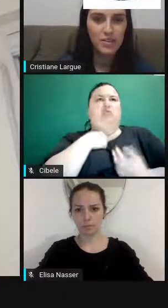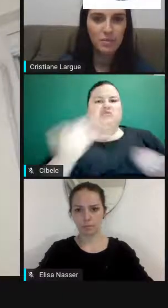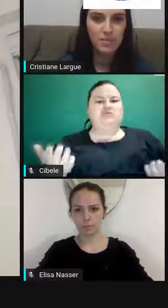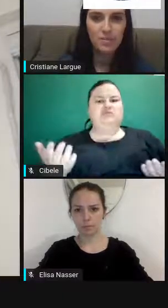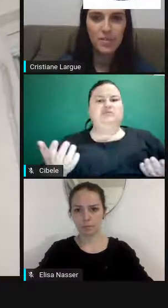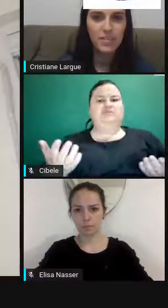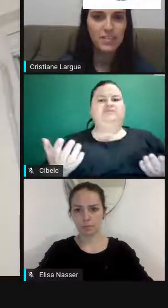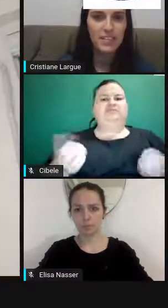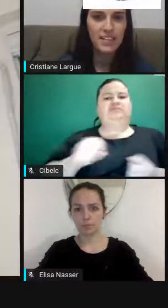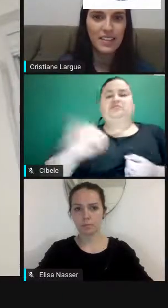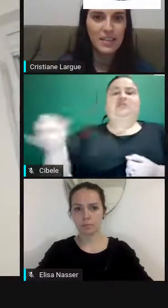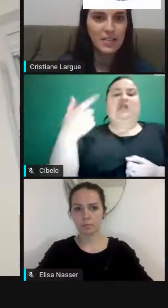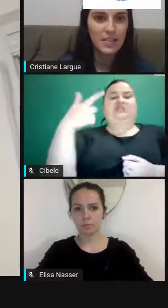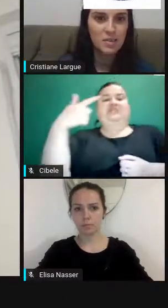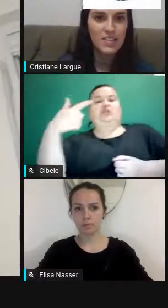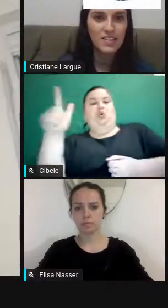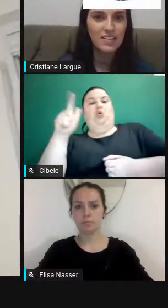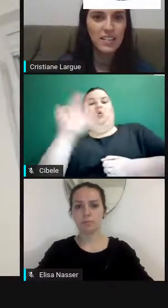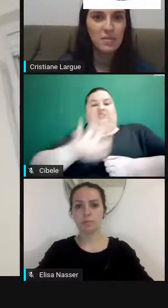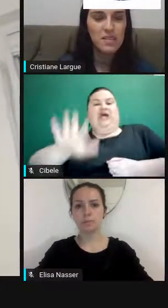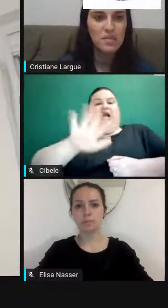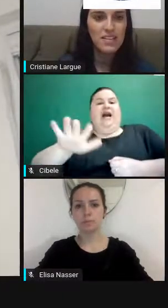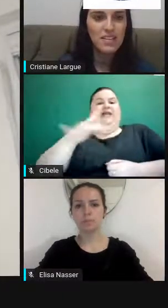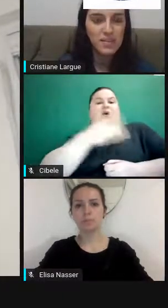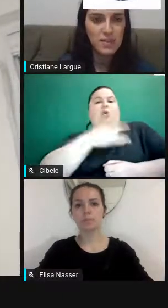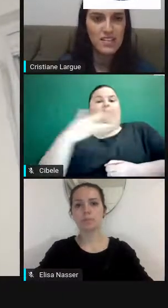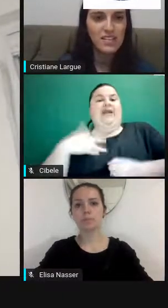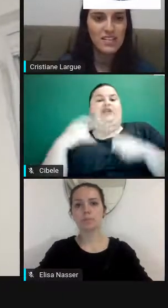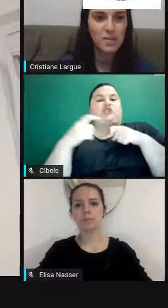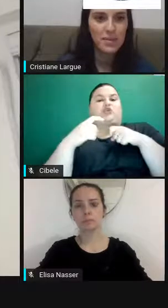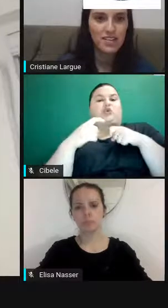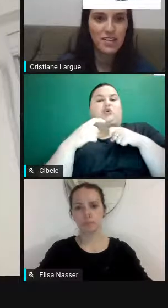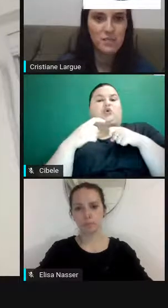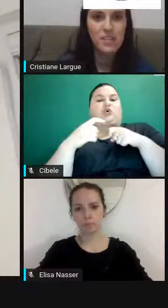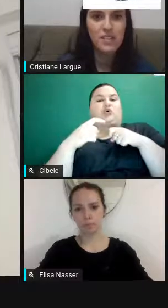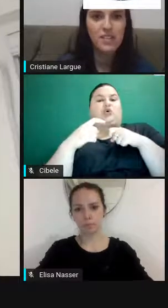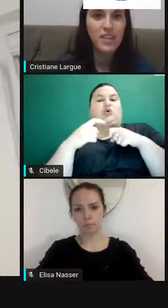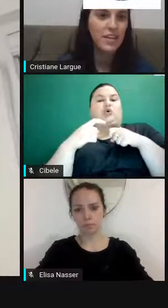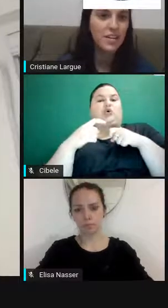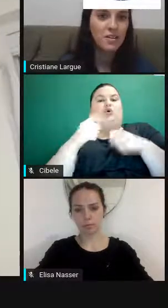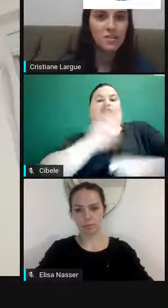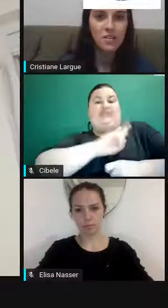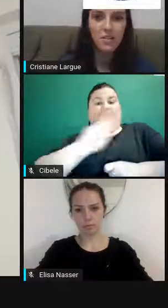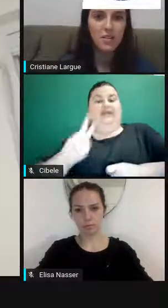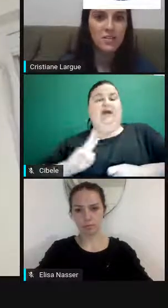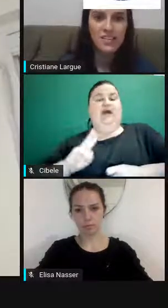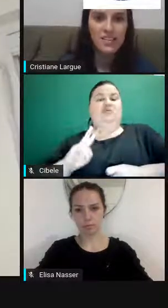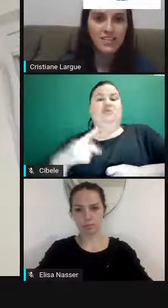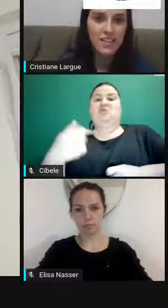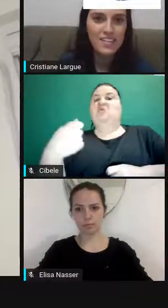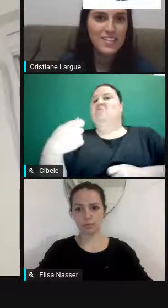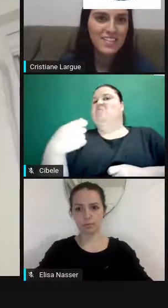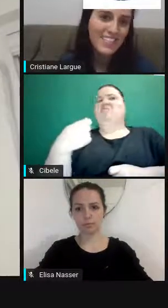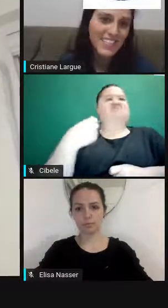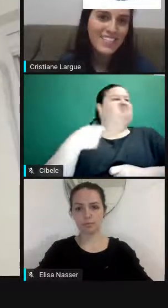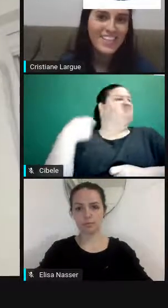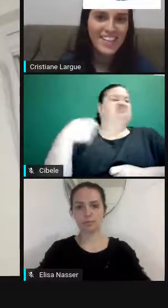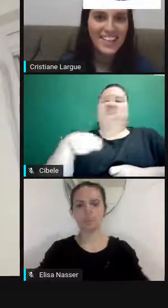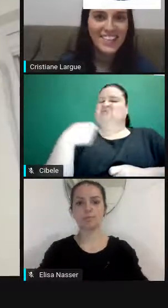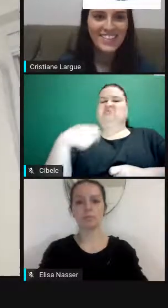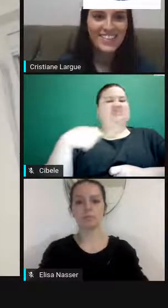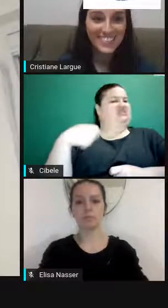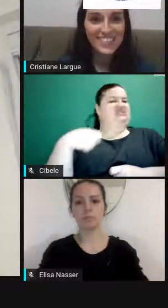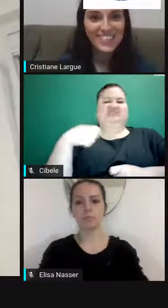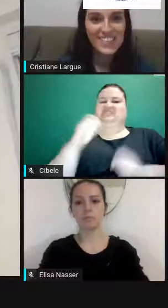outra área por exemplo um médico veterinário ele não precisa ter nenhuma especialização para ele ser responsável técnico em qualquer coisa que ele faz